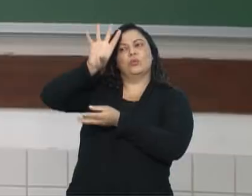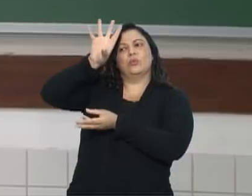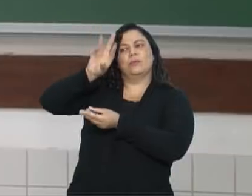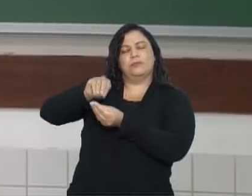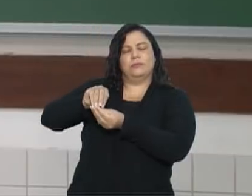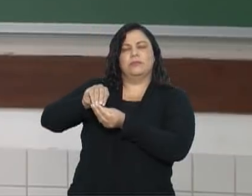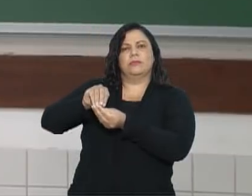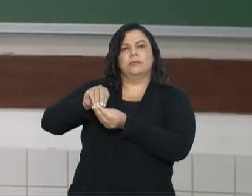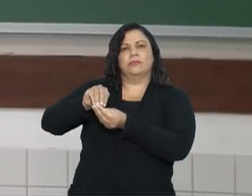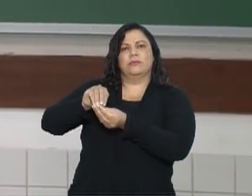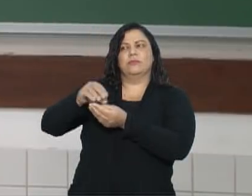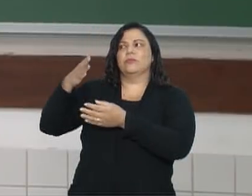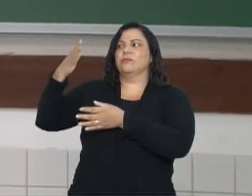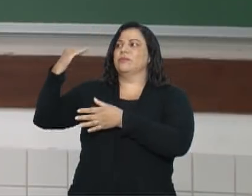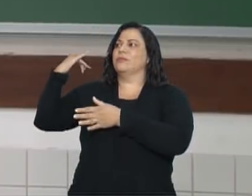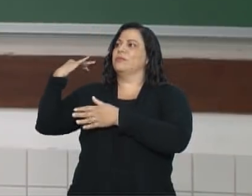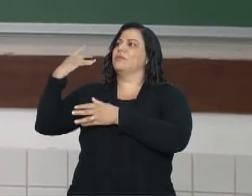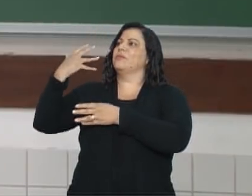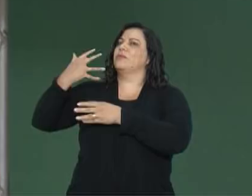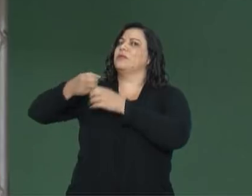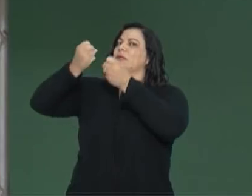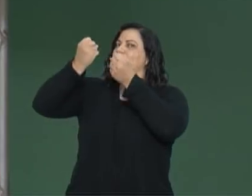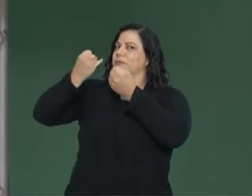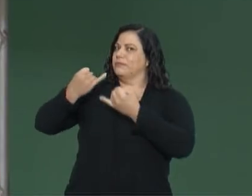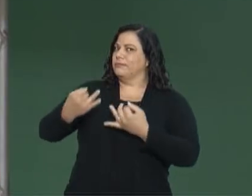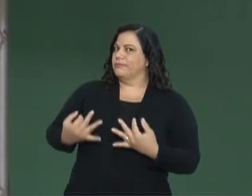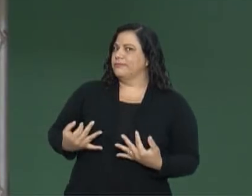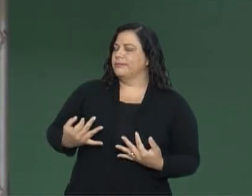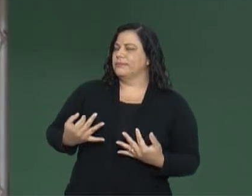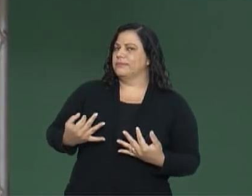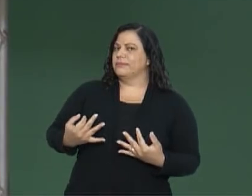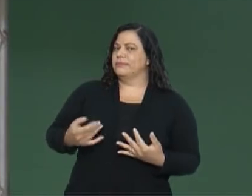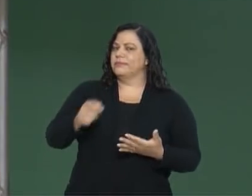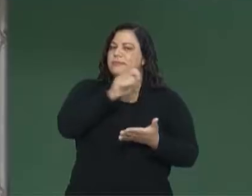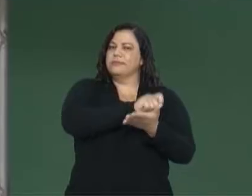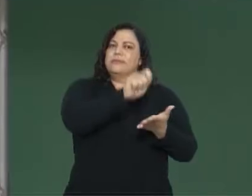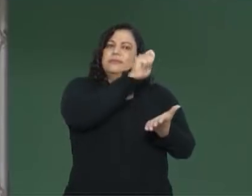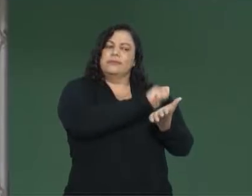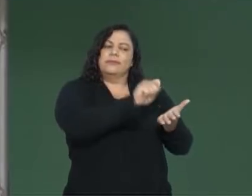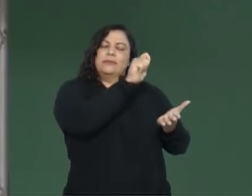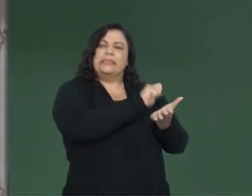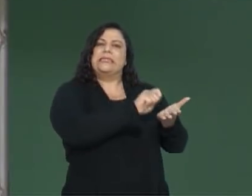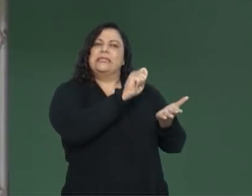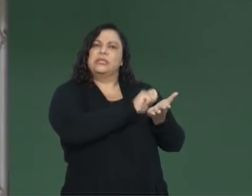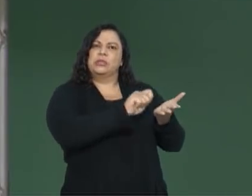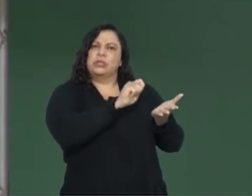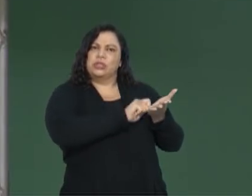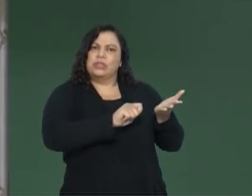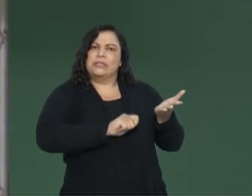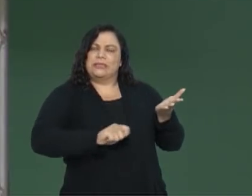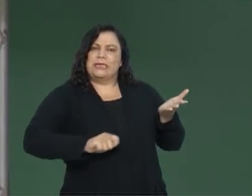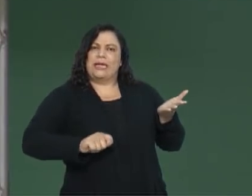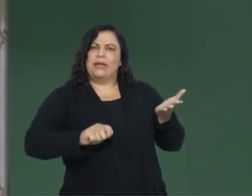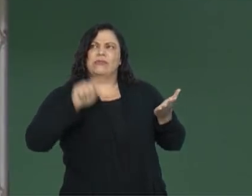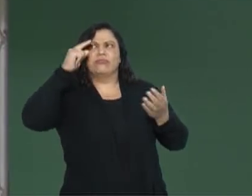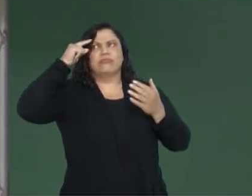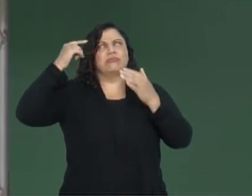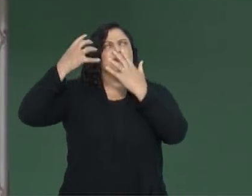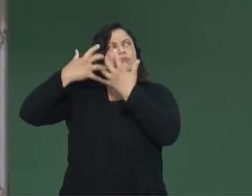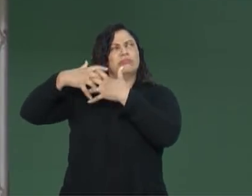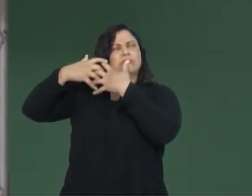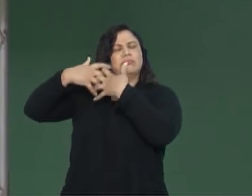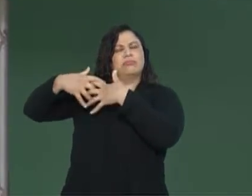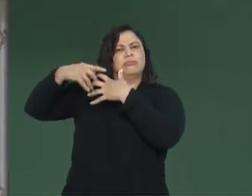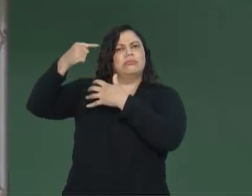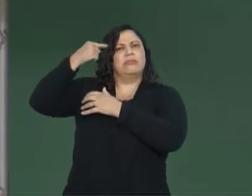coisas que eu falei anteriormente. E registrar, quando você concretiza o que está na sua cabeça,